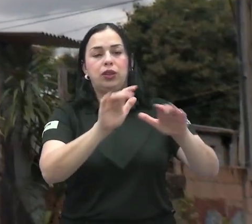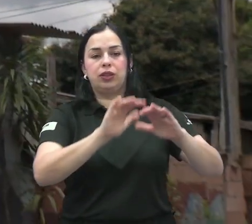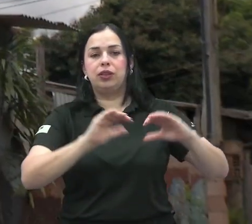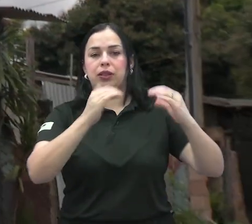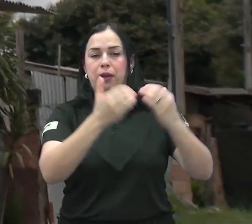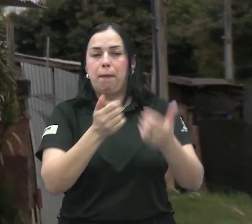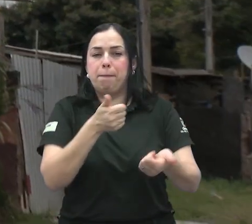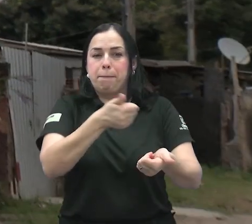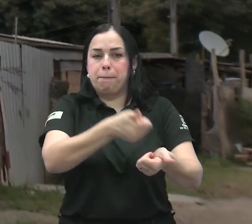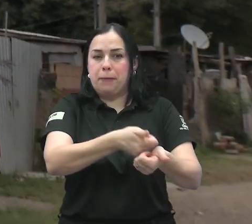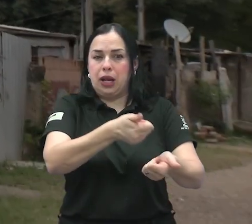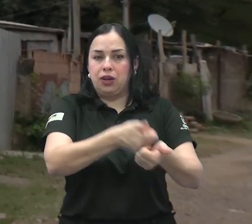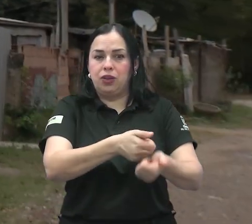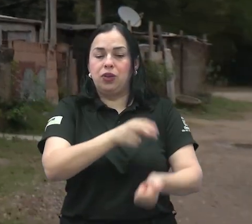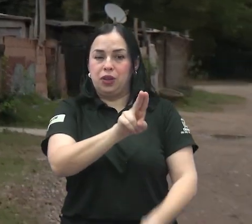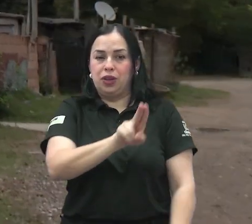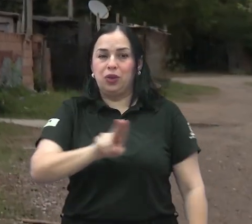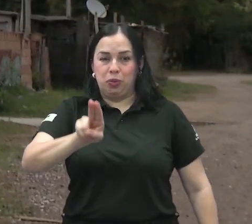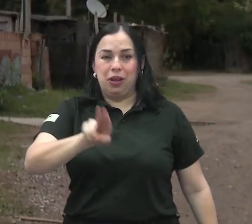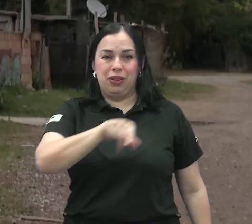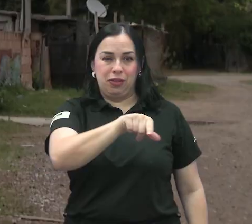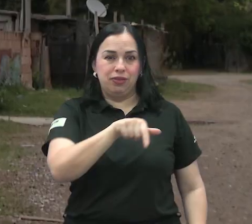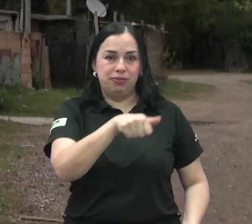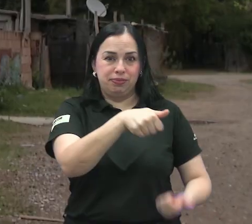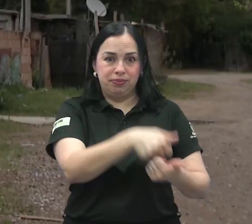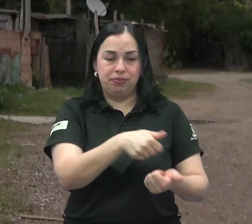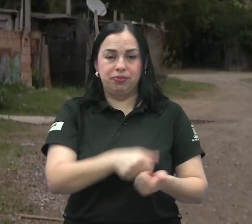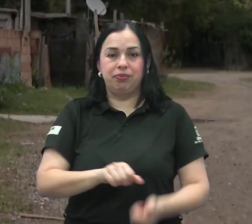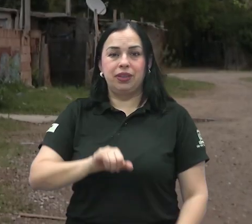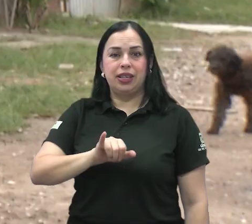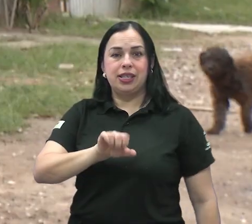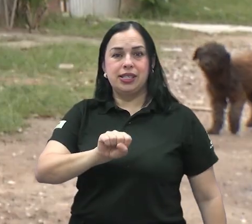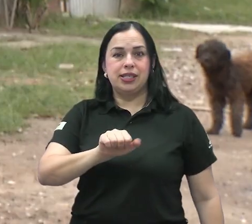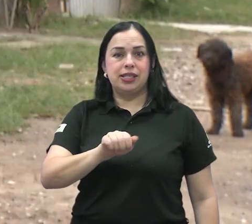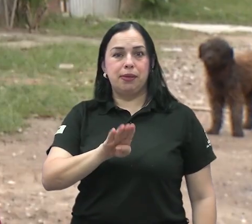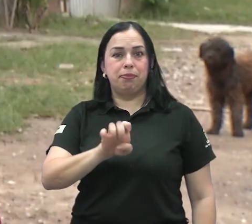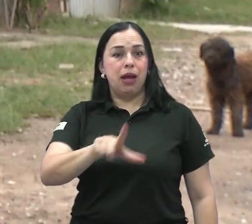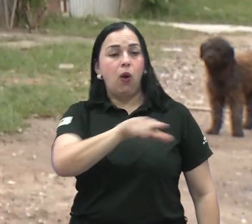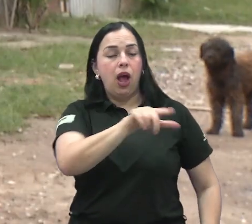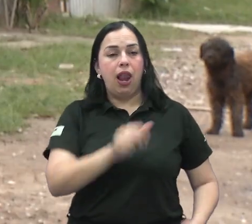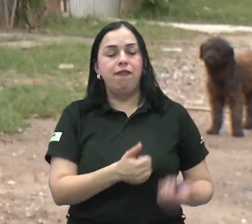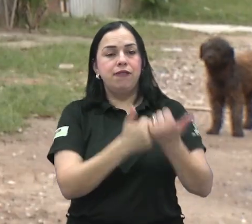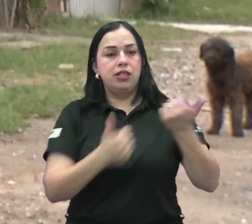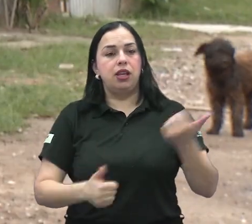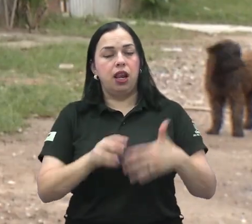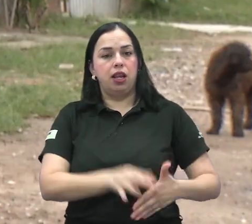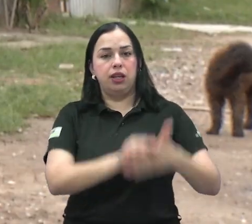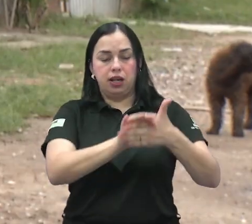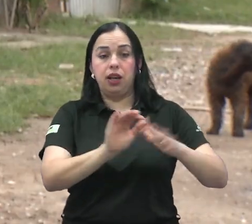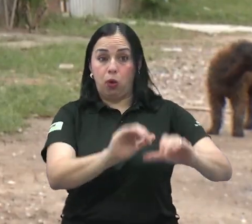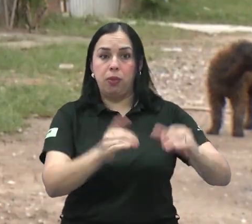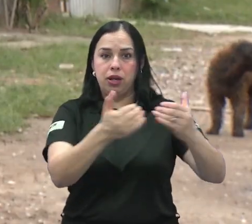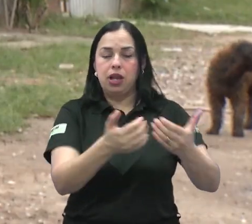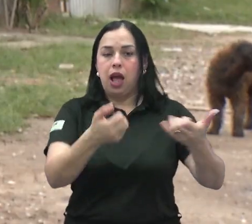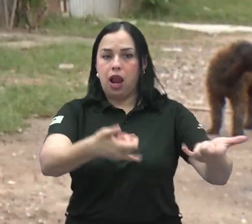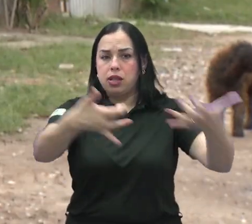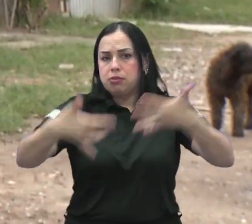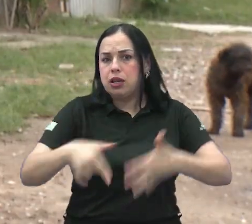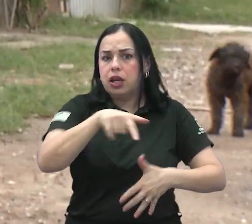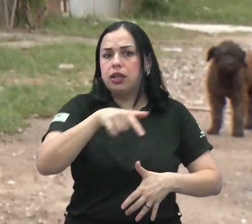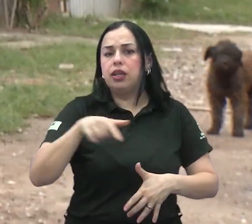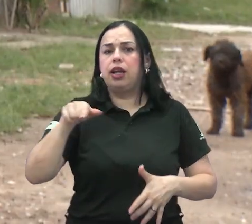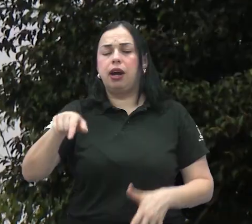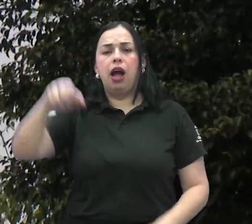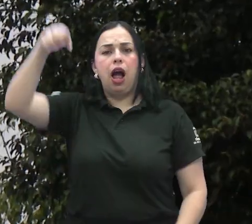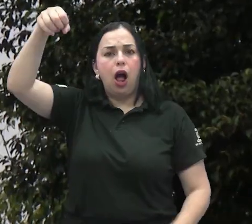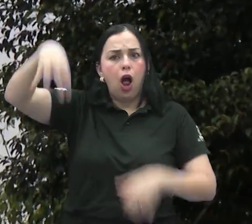uma comunidade ribeirinha que fica no bairro Urbanova, em São José. A Isabel é vice-líder da comunidade. Ela explica